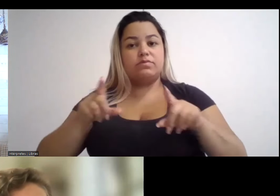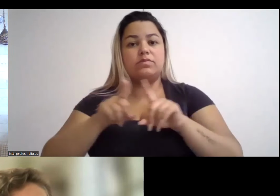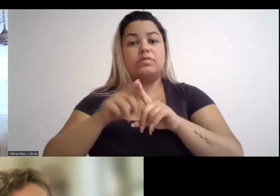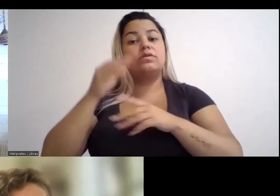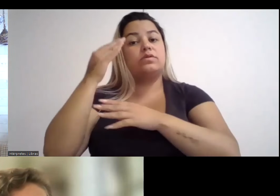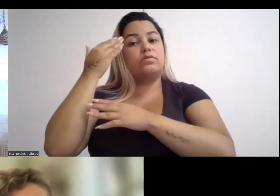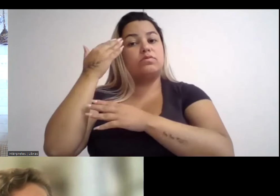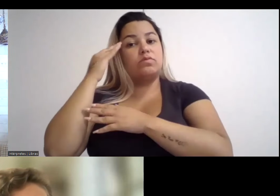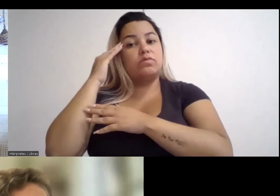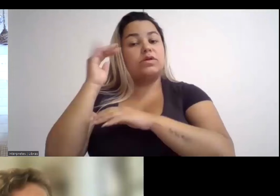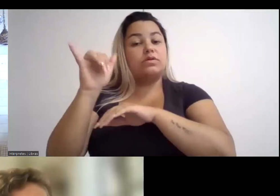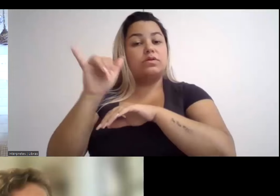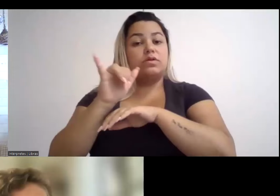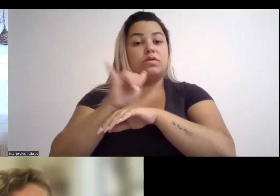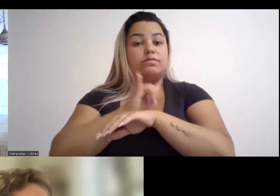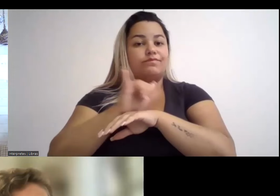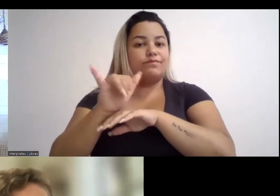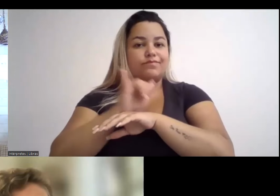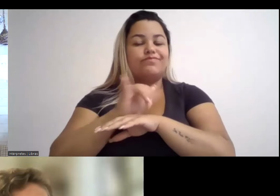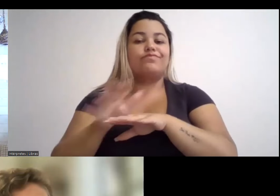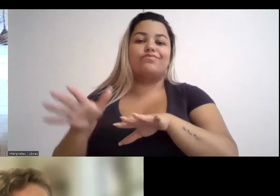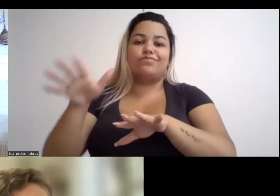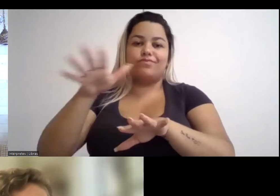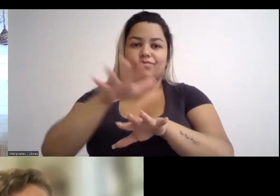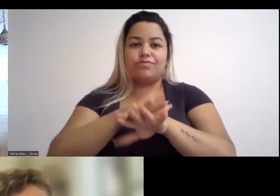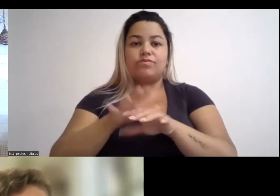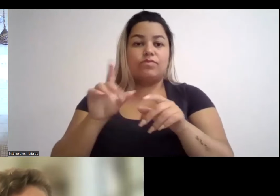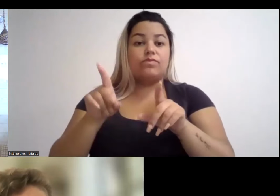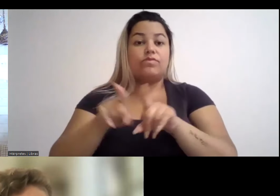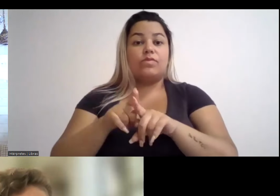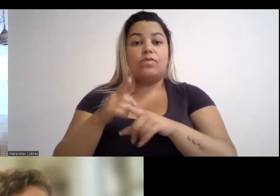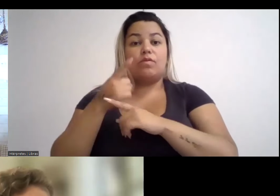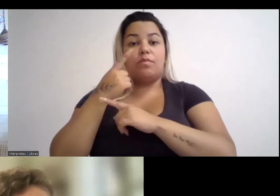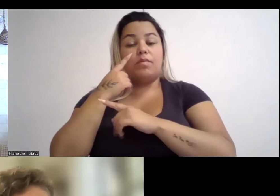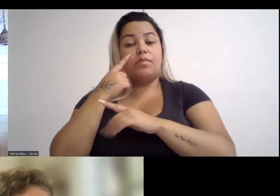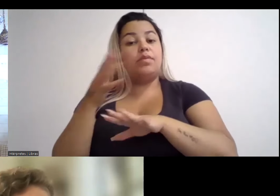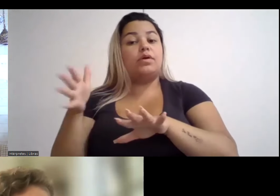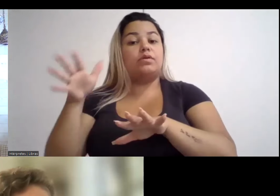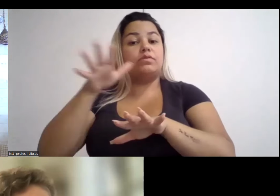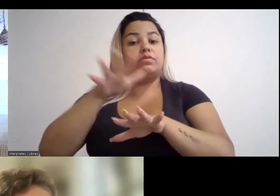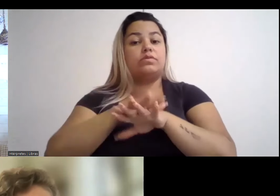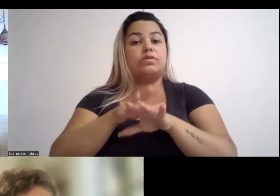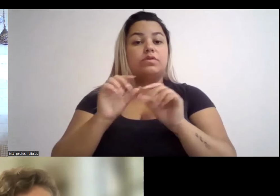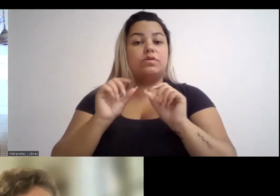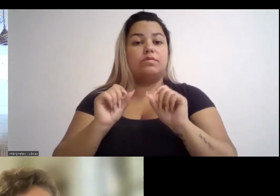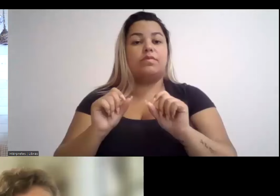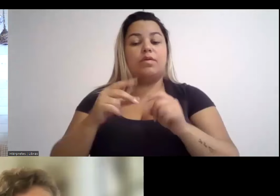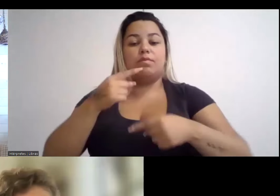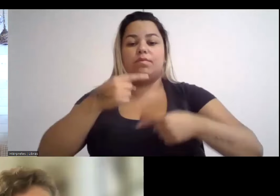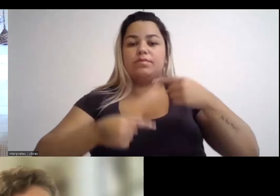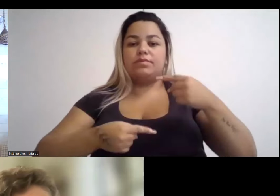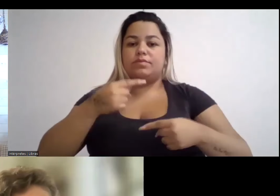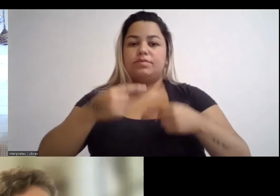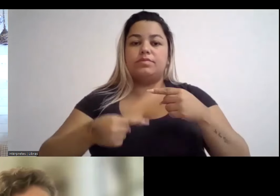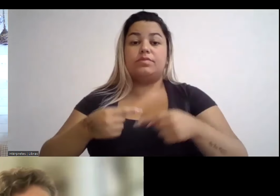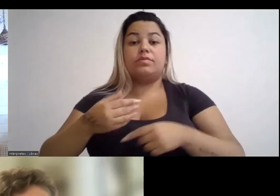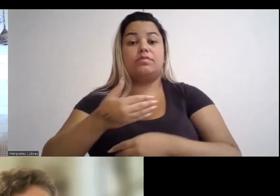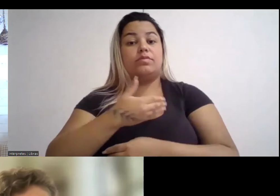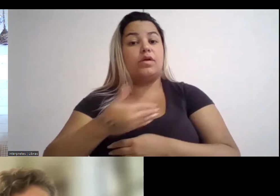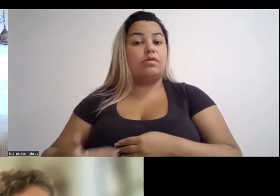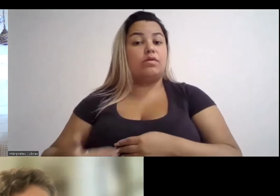como uma estratégia de inclusão produtiva. E aqui eu chamo a atenção para a inclusão produtiva. Políticas públicas para uma economia criativa